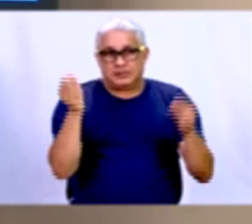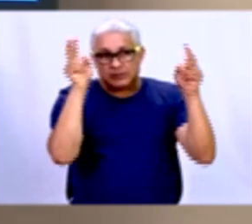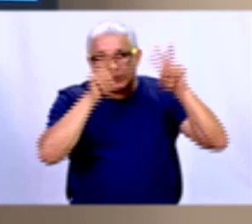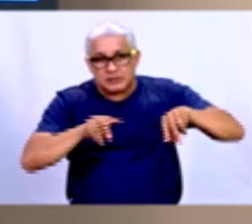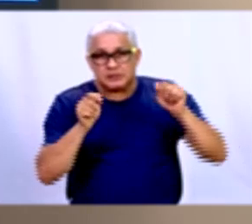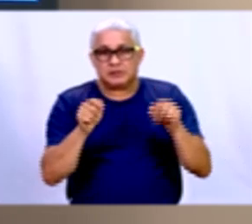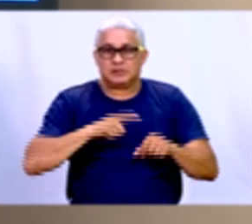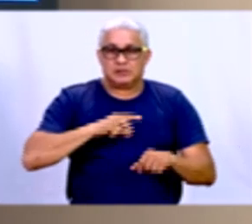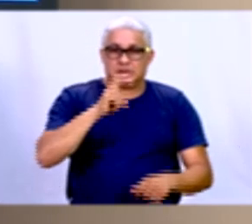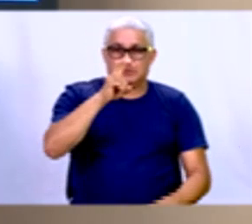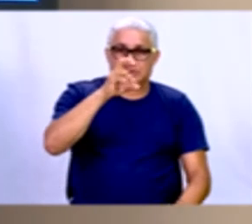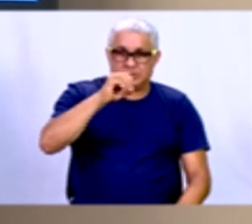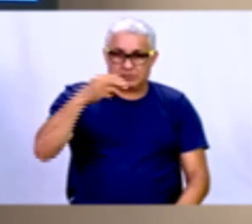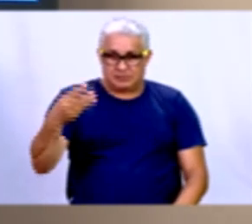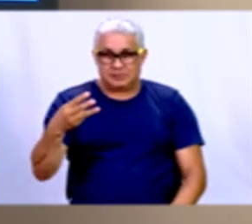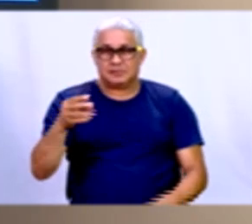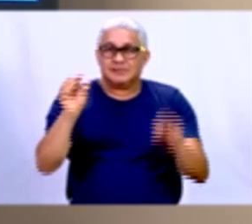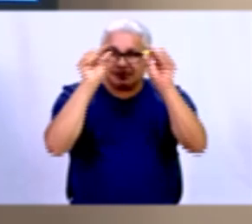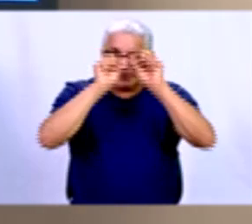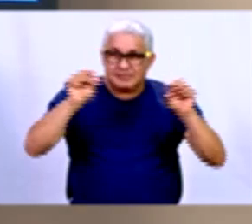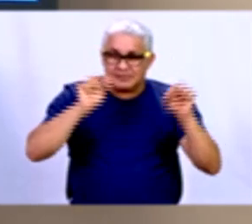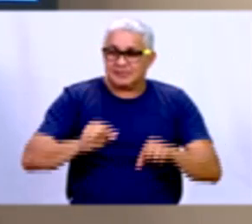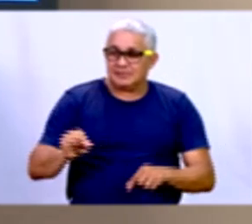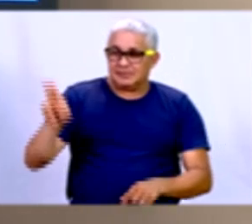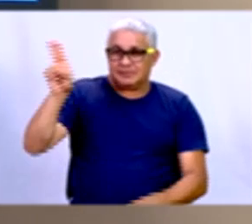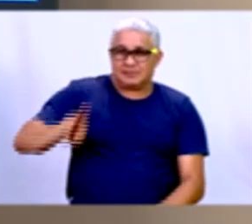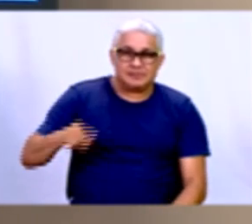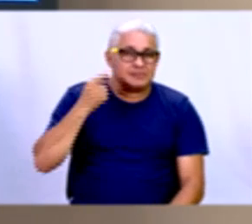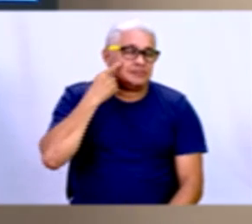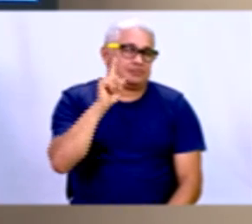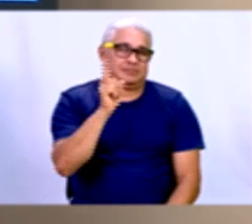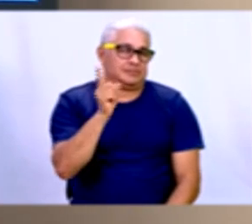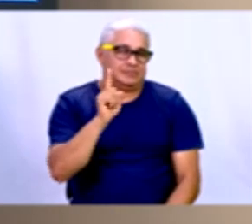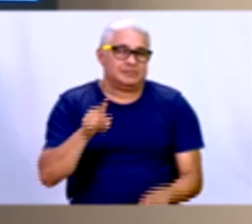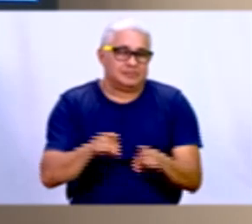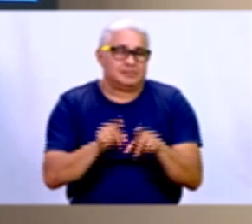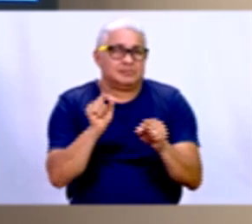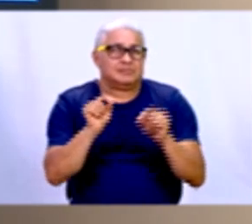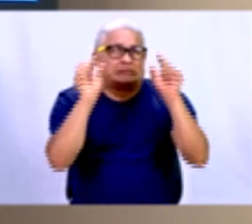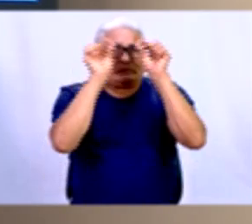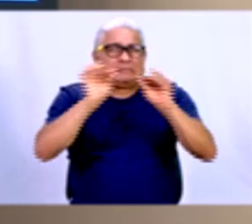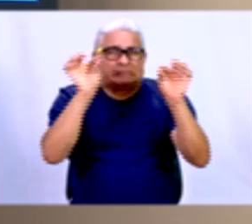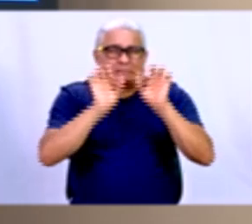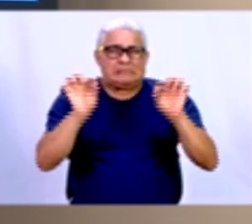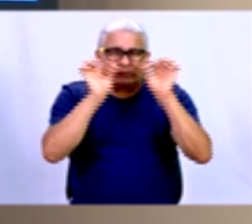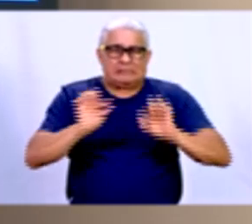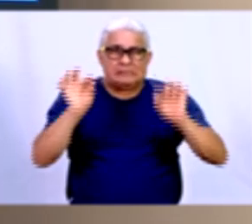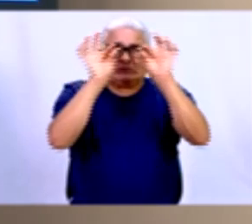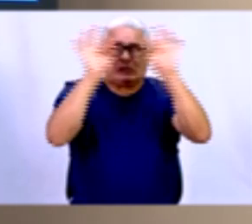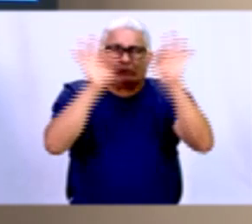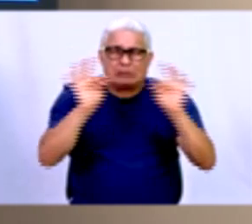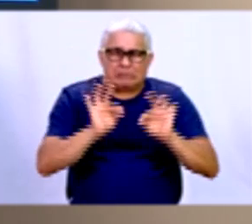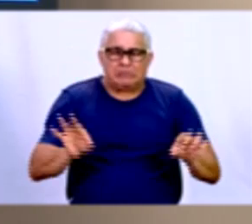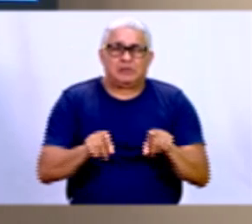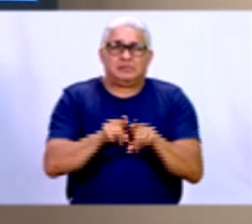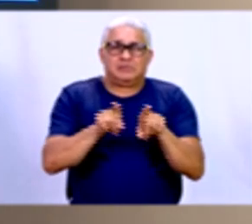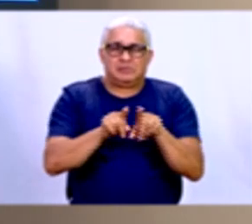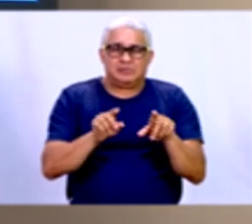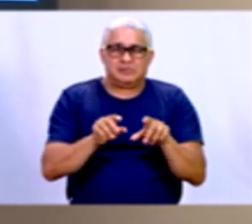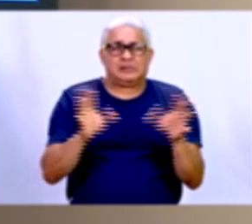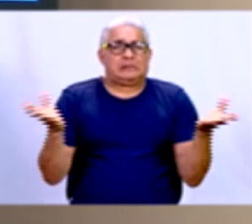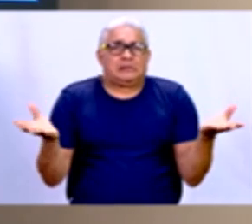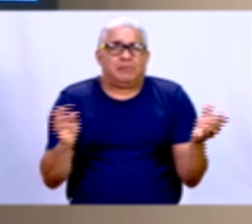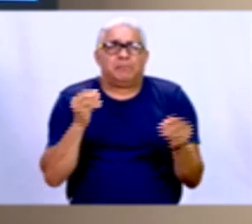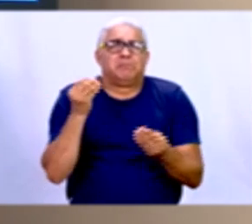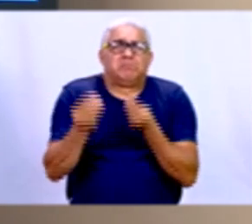tem um 503 que o usuário não sabe o que é, um servidor de SMTP que o usuário não sabe o que é, uma mensagem de hello que o usuário também não